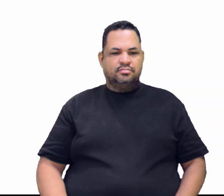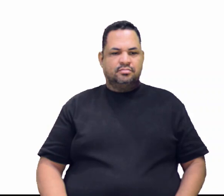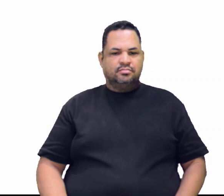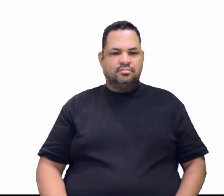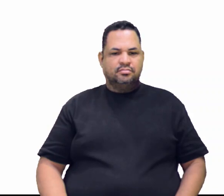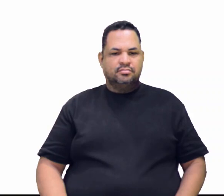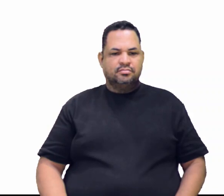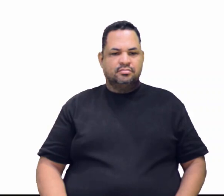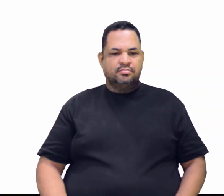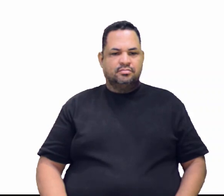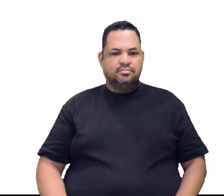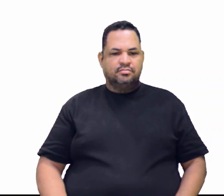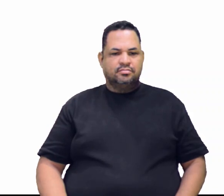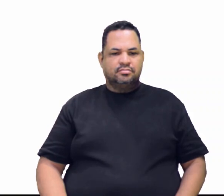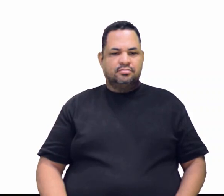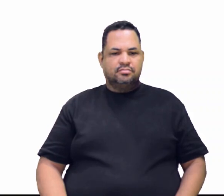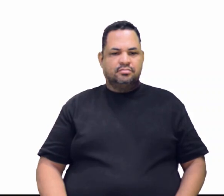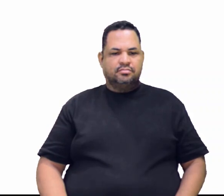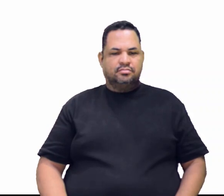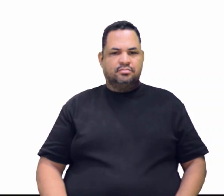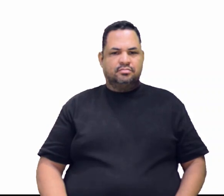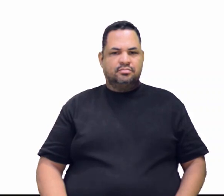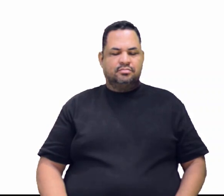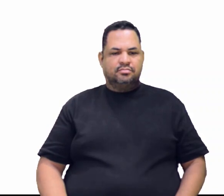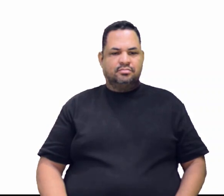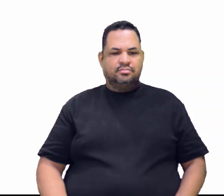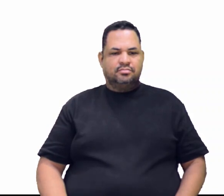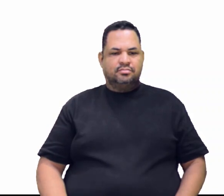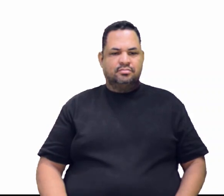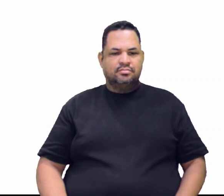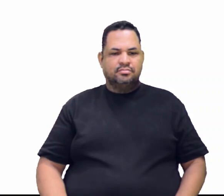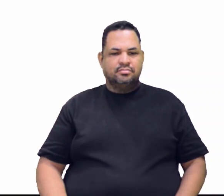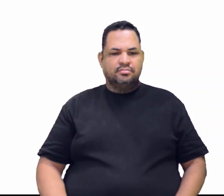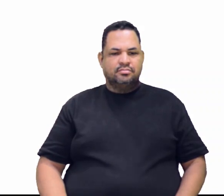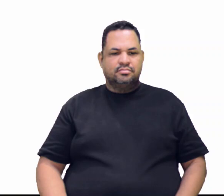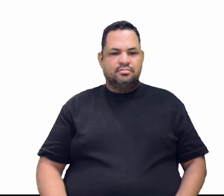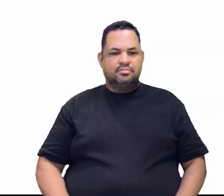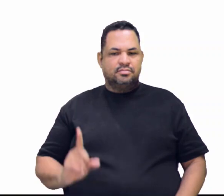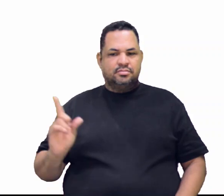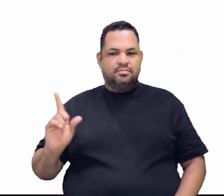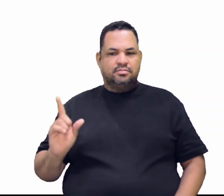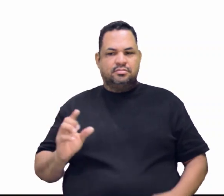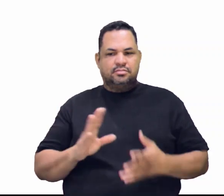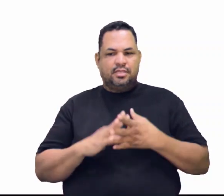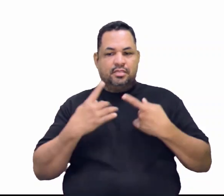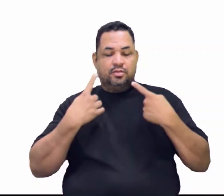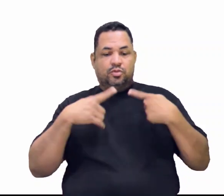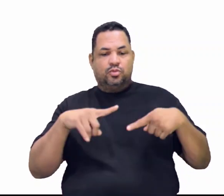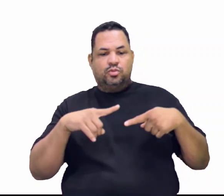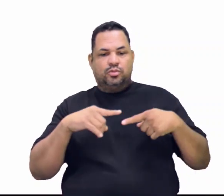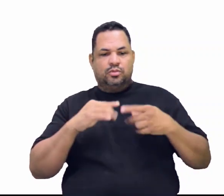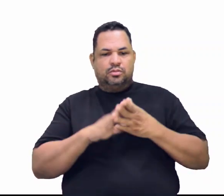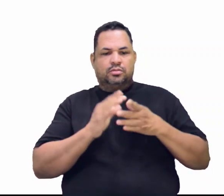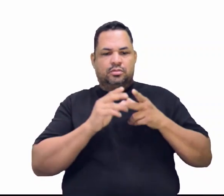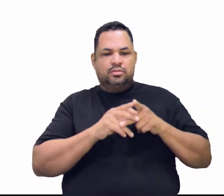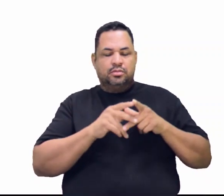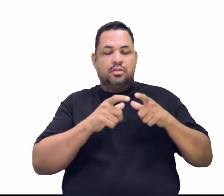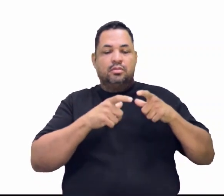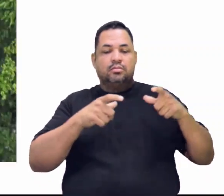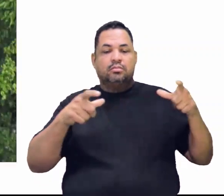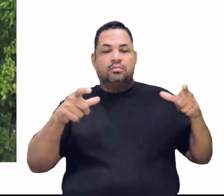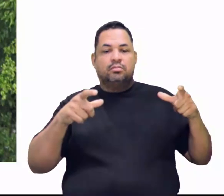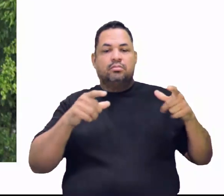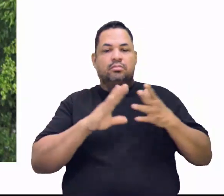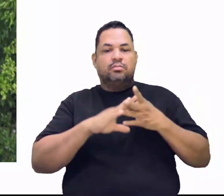Parintitins, Tenhari e Nambiquara. Esse daqui é o que mais irá reagir ao avanço do Marechal